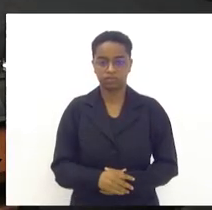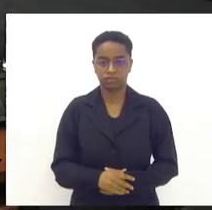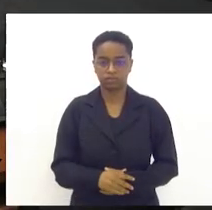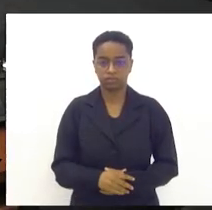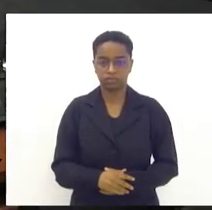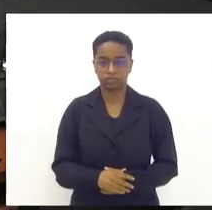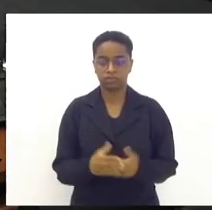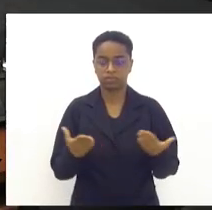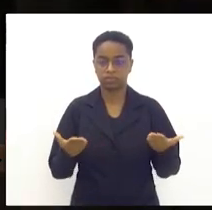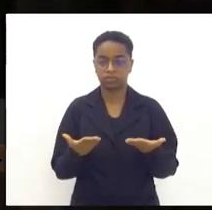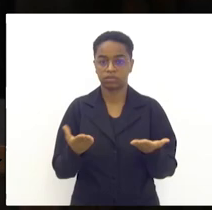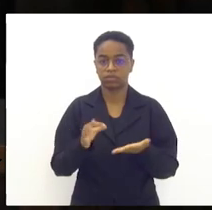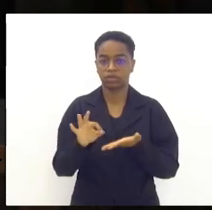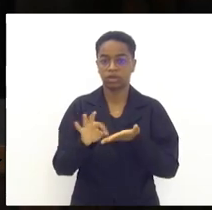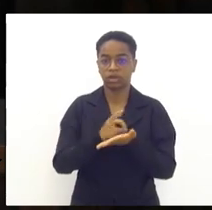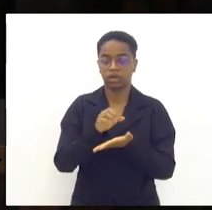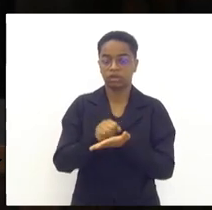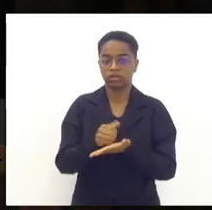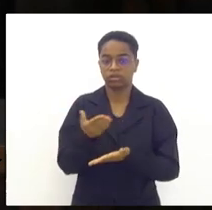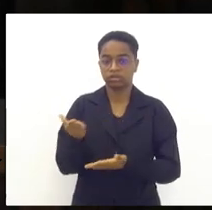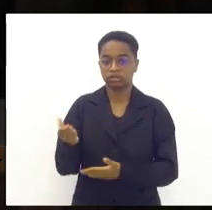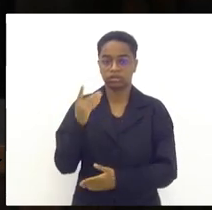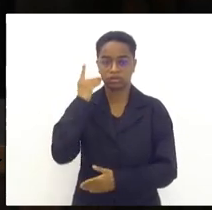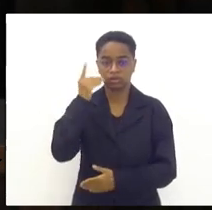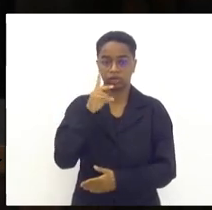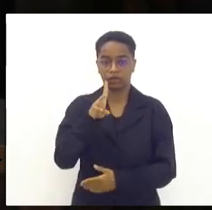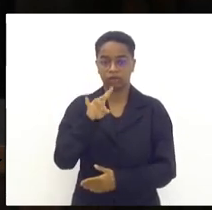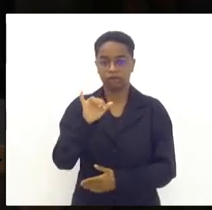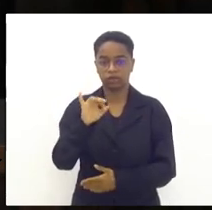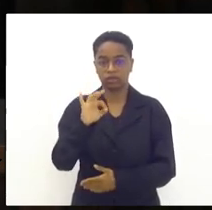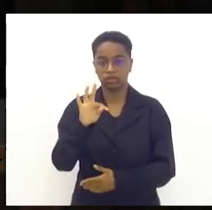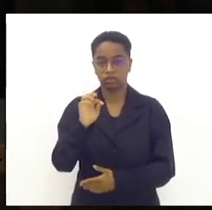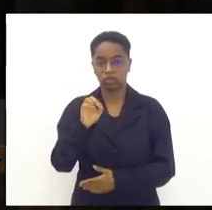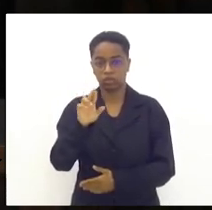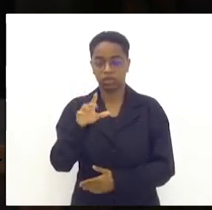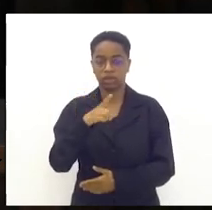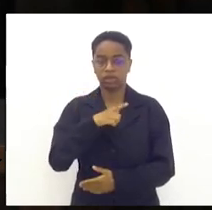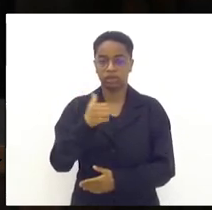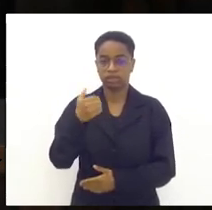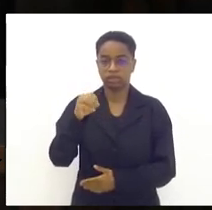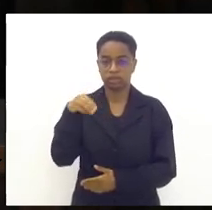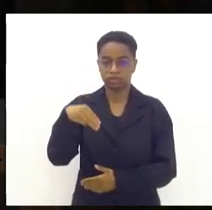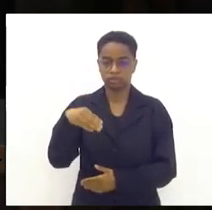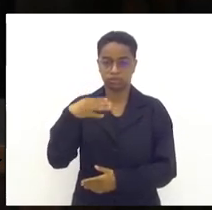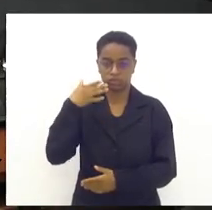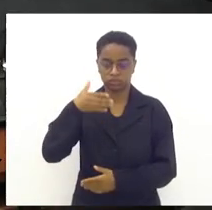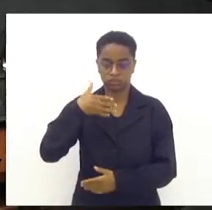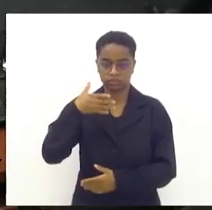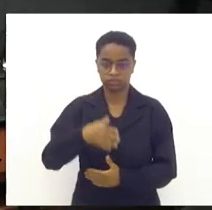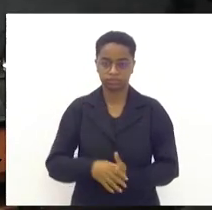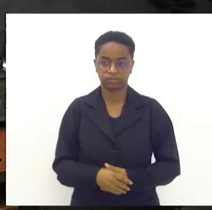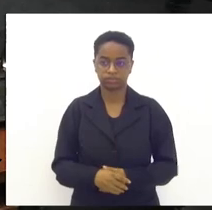O próximo orador inscrito é o nobre deputado Vitor Júnior, que dispõe de 10 minutos.